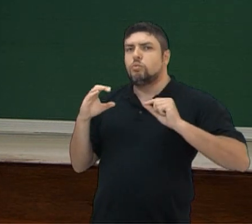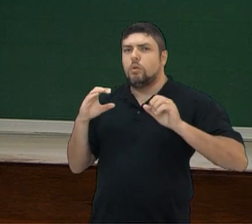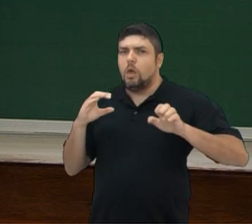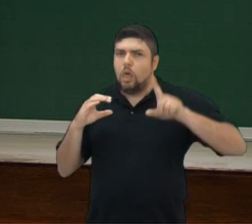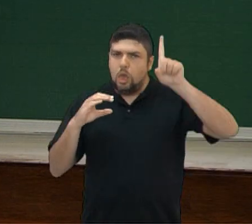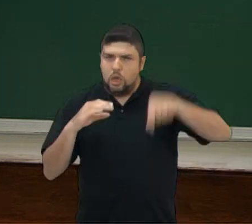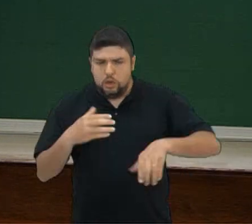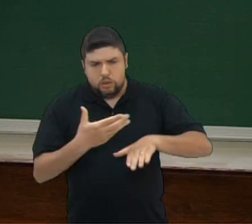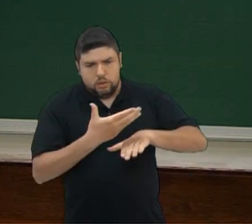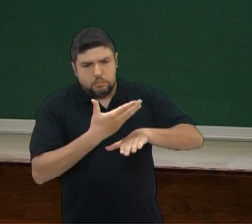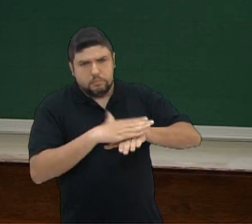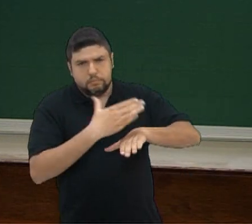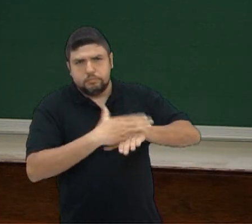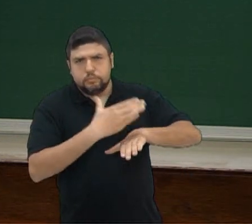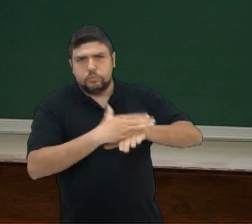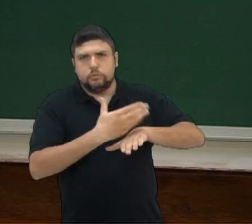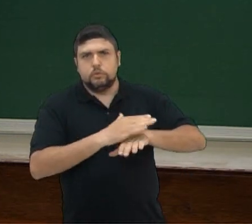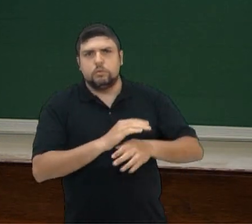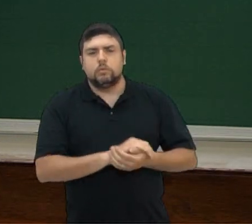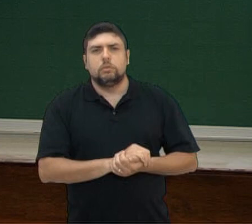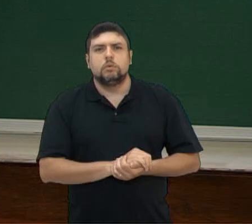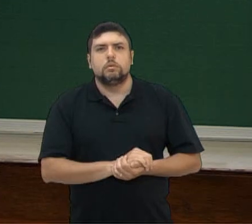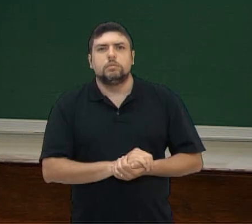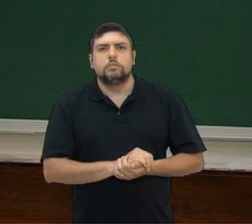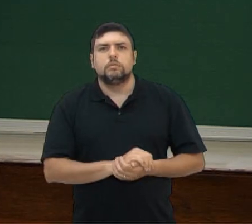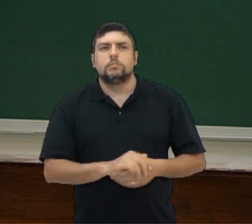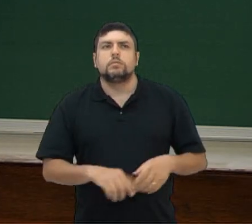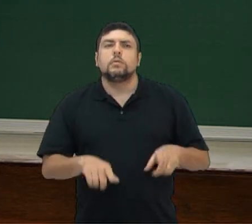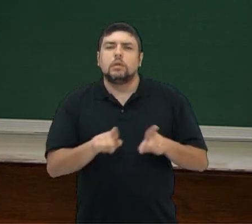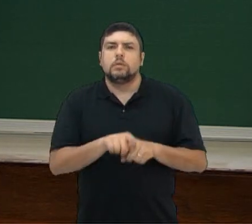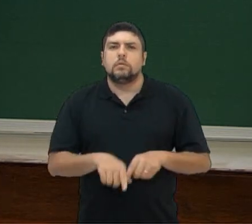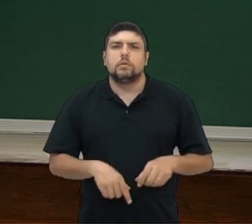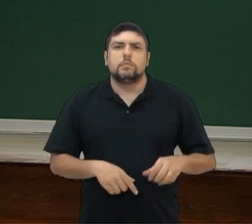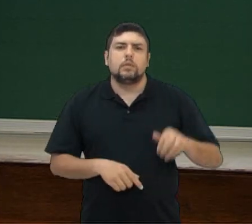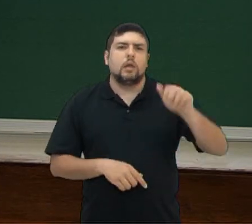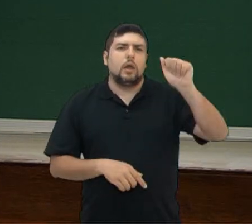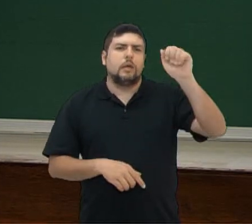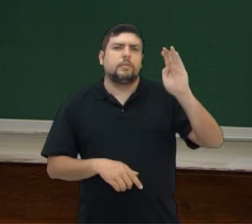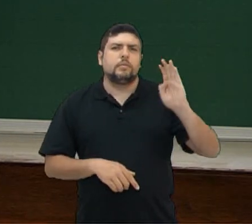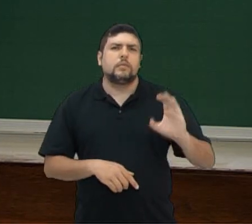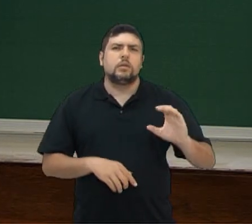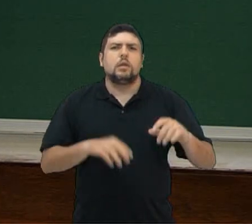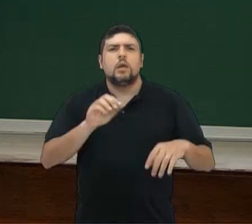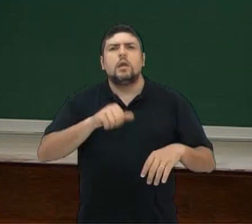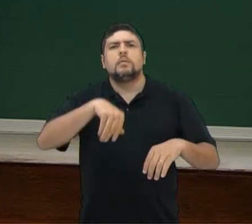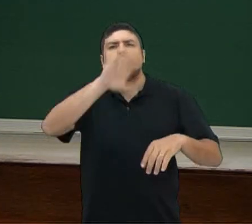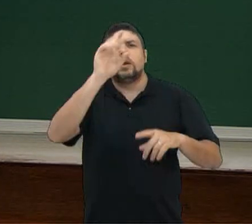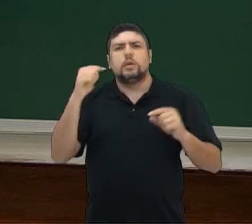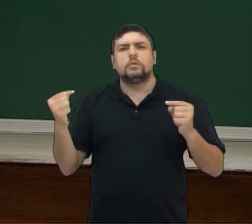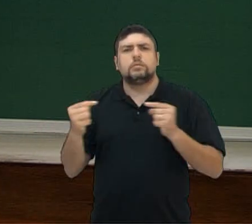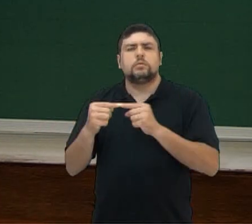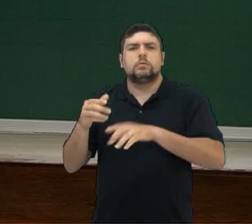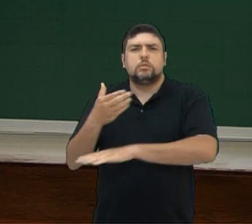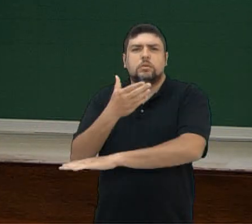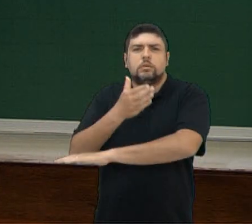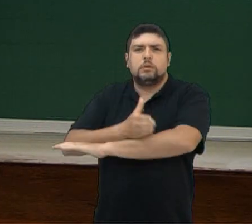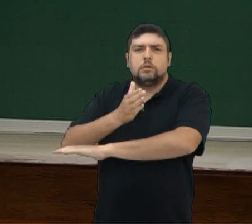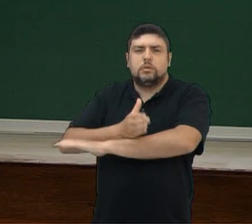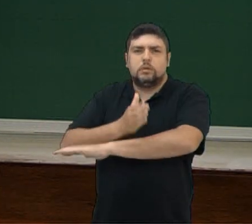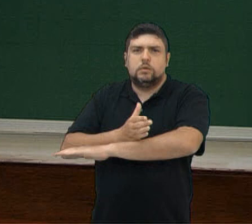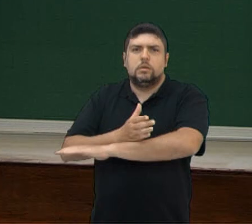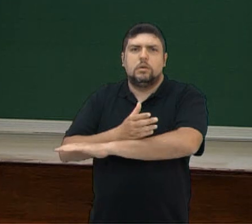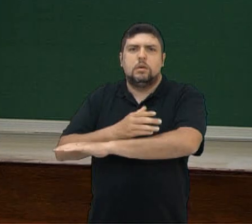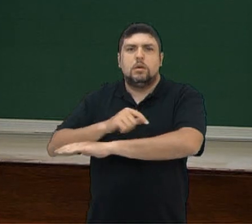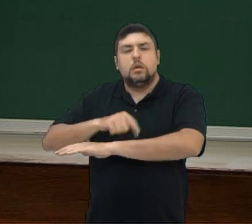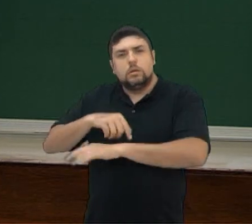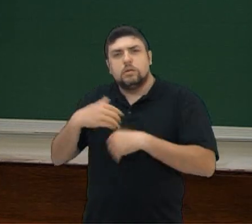que experimenta, né? E as outras alternativas aqui traziam mais questões relacionadas à Idade Média ainda, o que